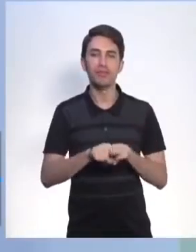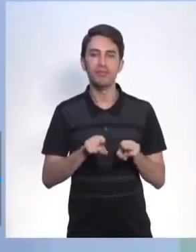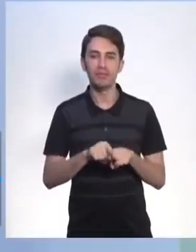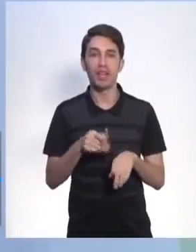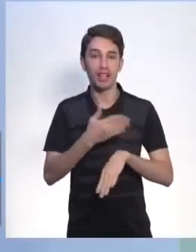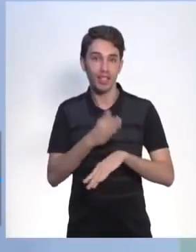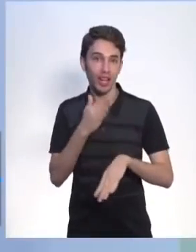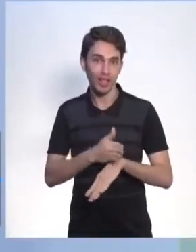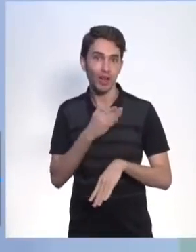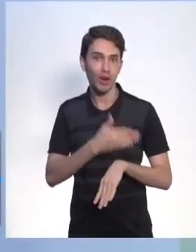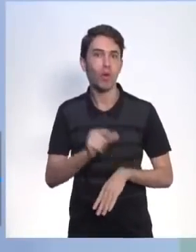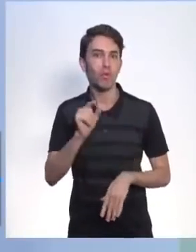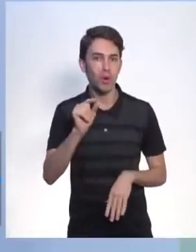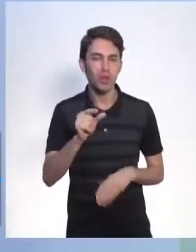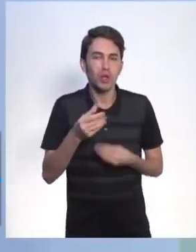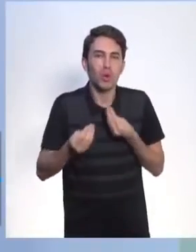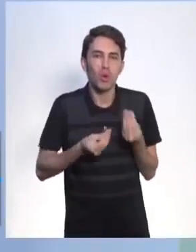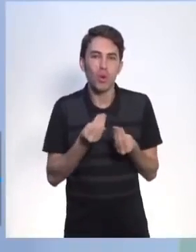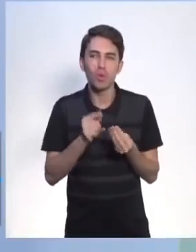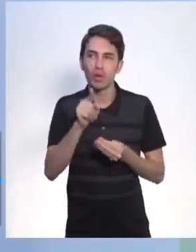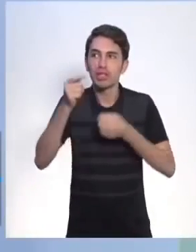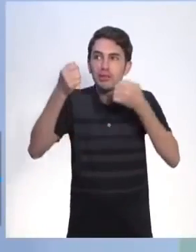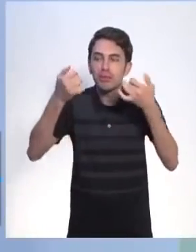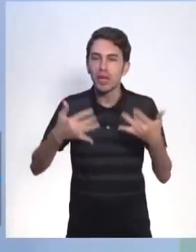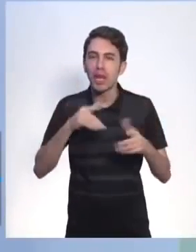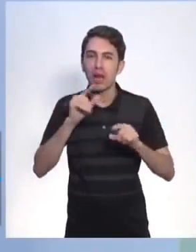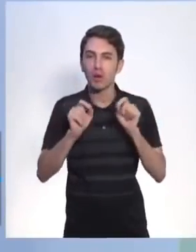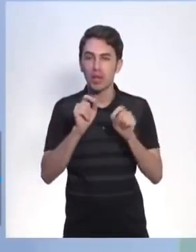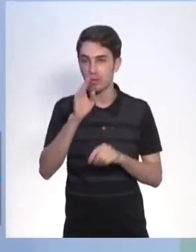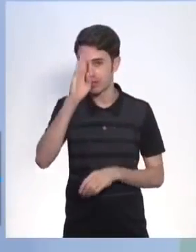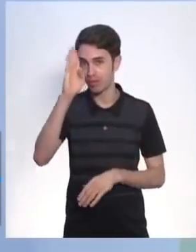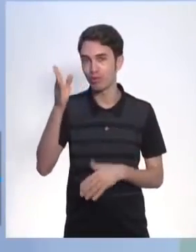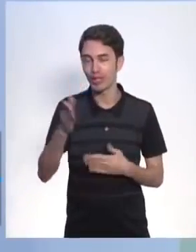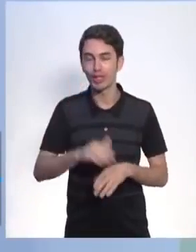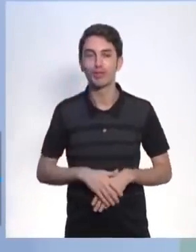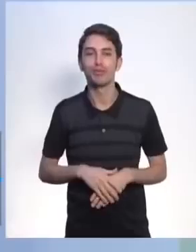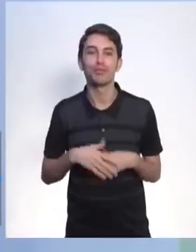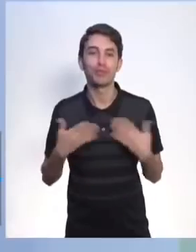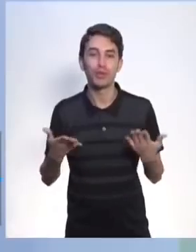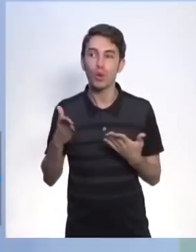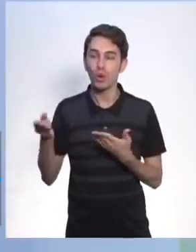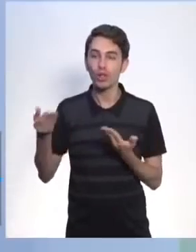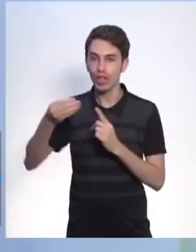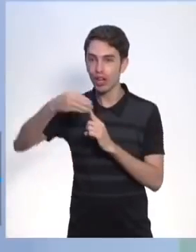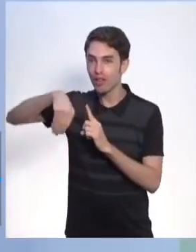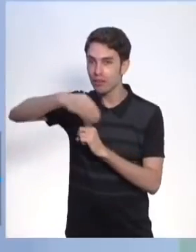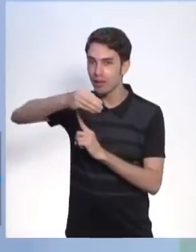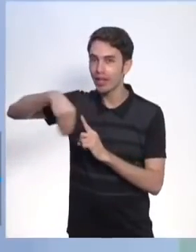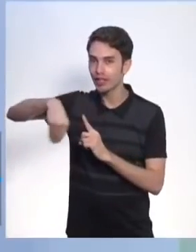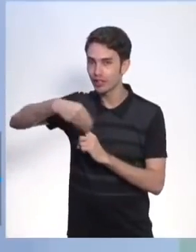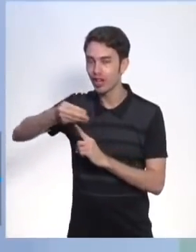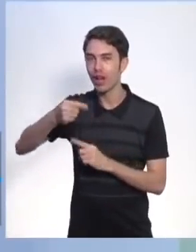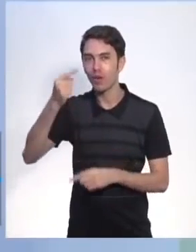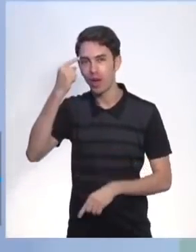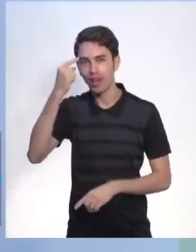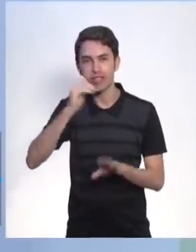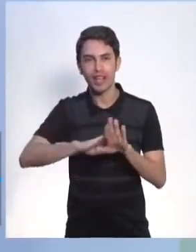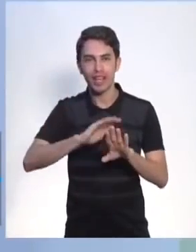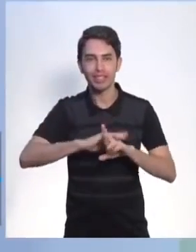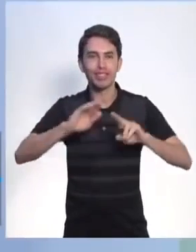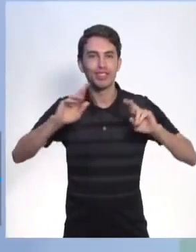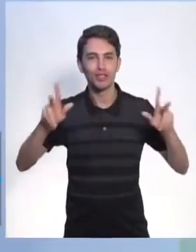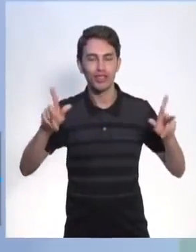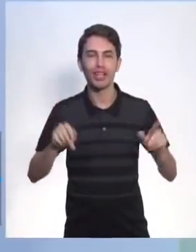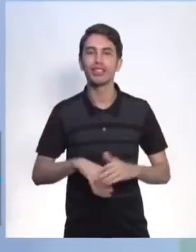já sabe mais ou menos o que vai ser colocado aqui, principalmente, né? Então hoje ela vai mediar a aula aqui com uma ideia aí um pouquinho